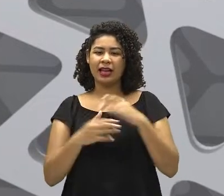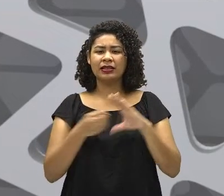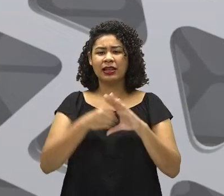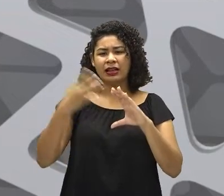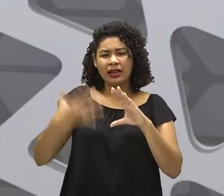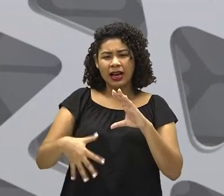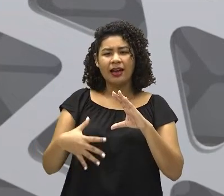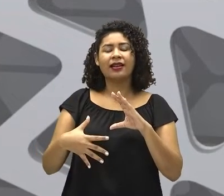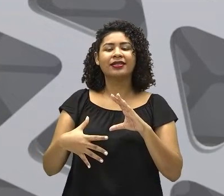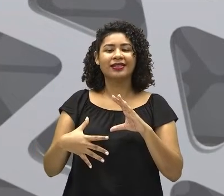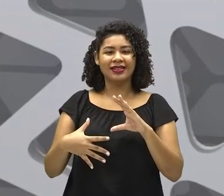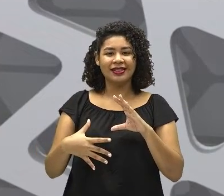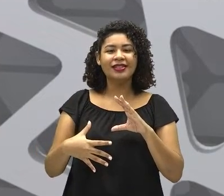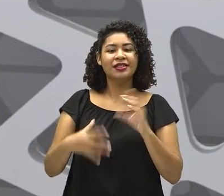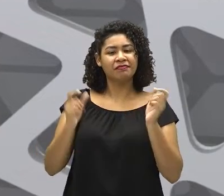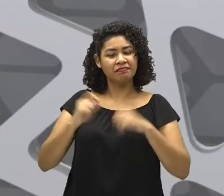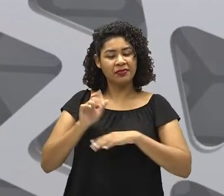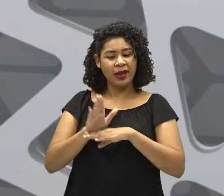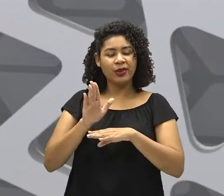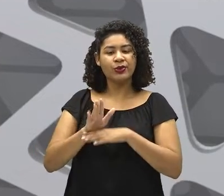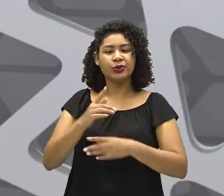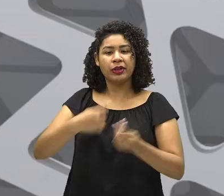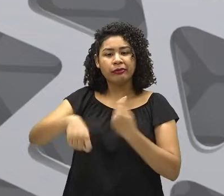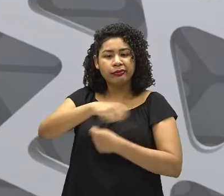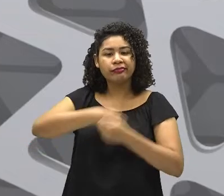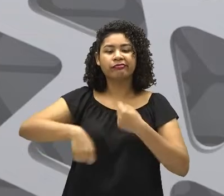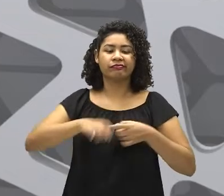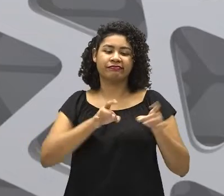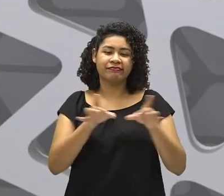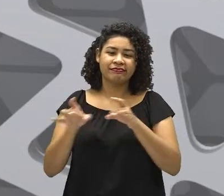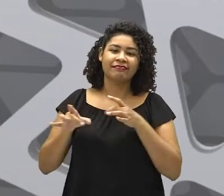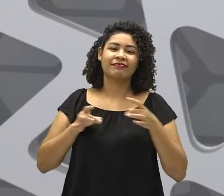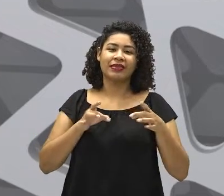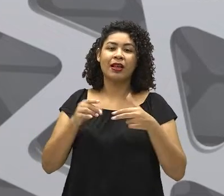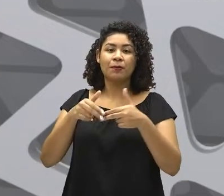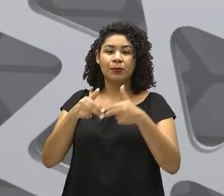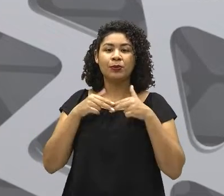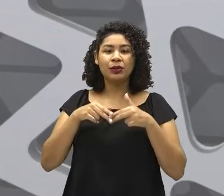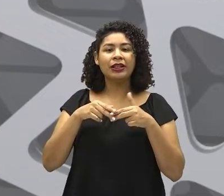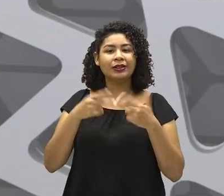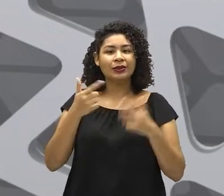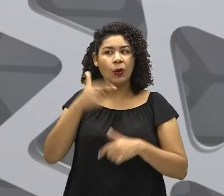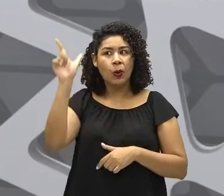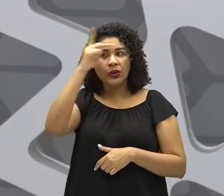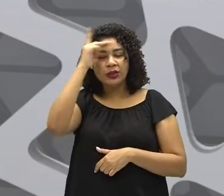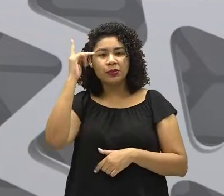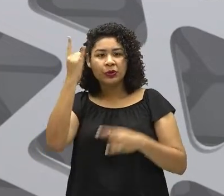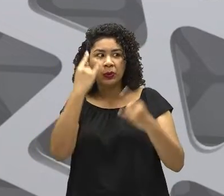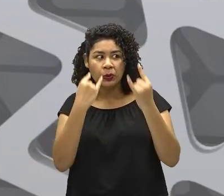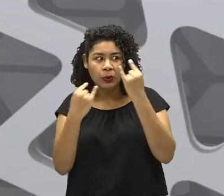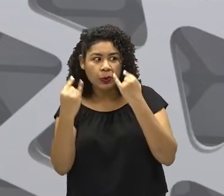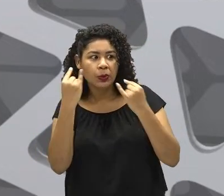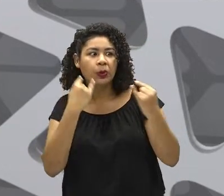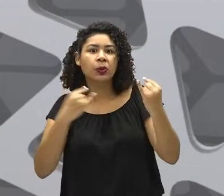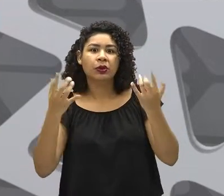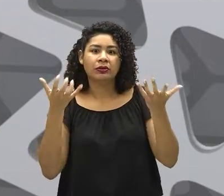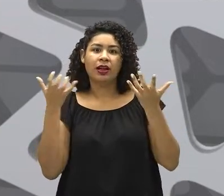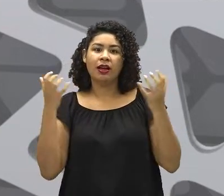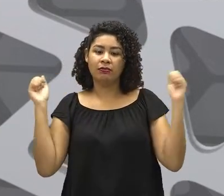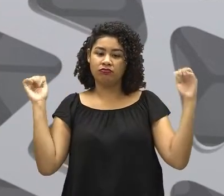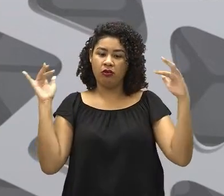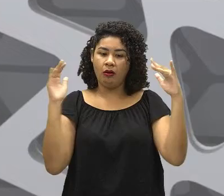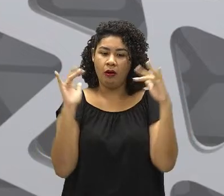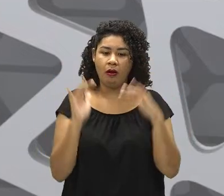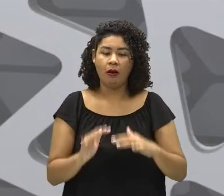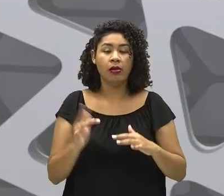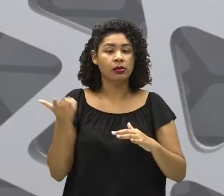geográfica que favorecia o comércio, acabou então ali atraindo, né, o sistema comercial e pessoas que enriqueceram